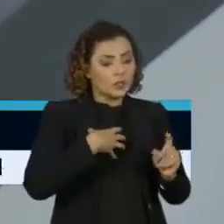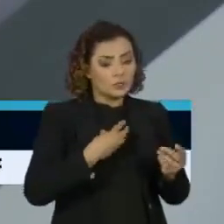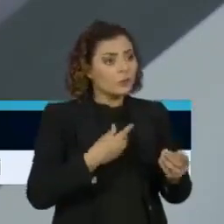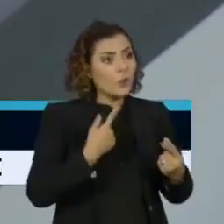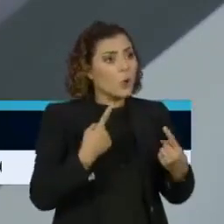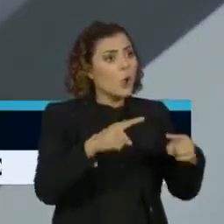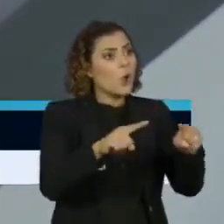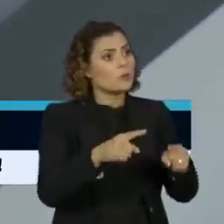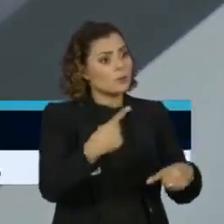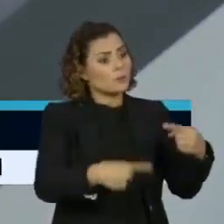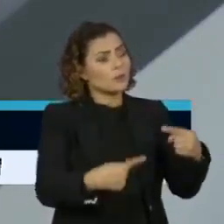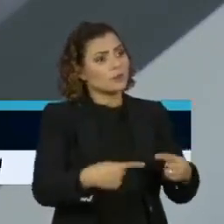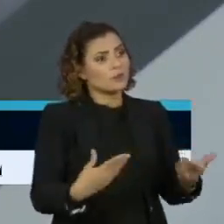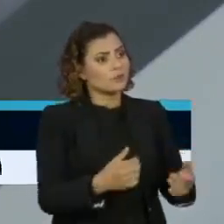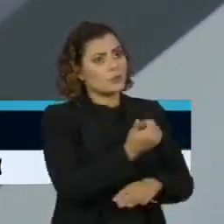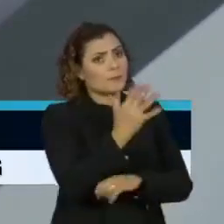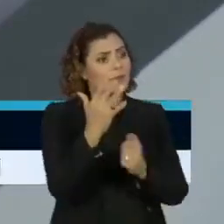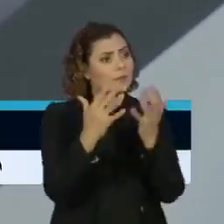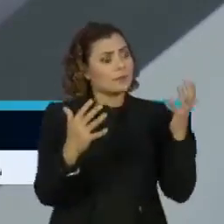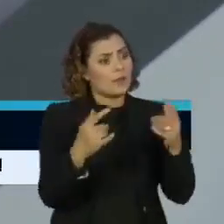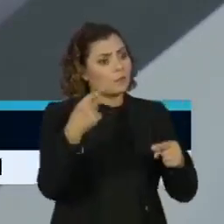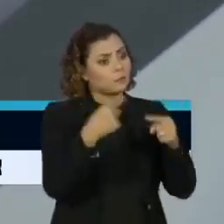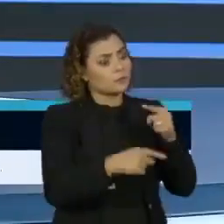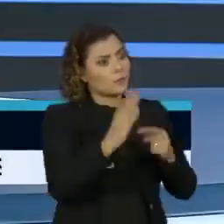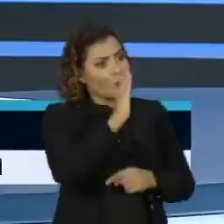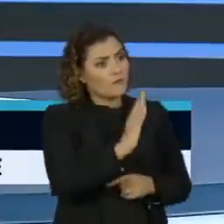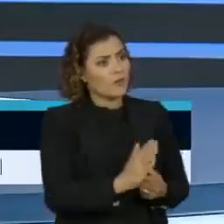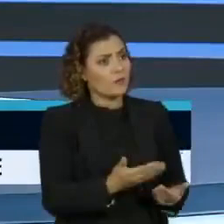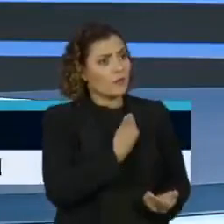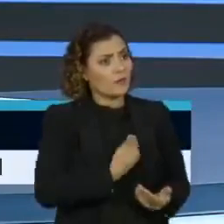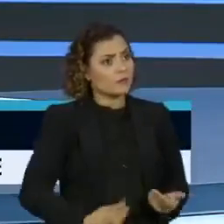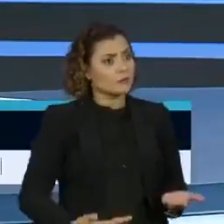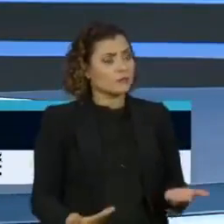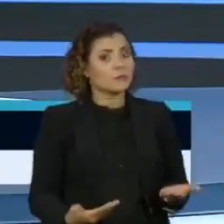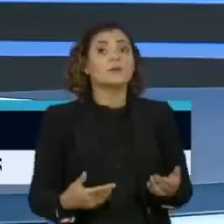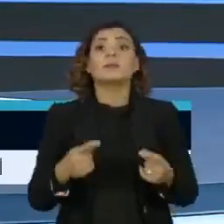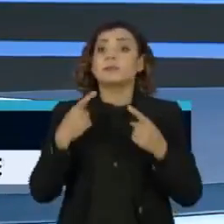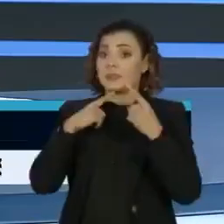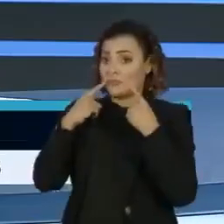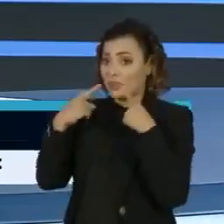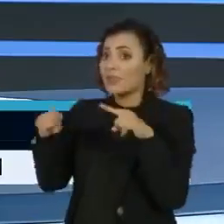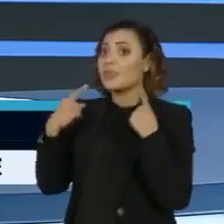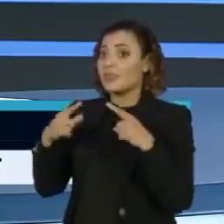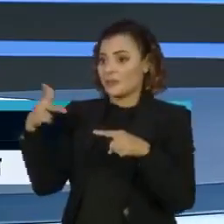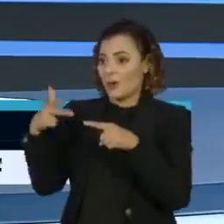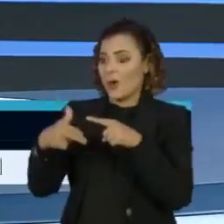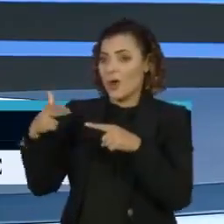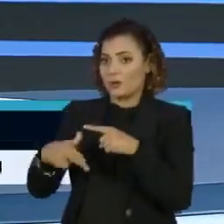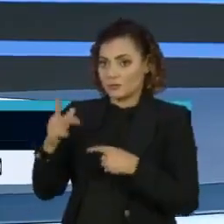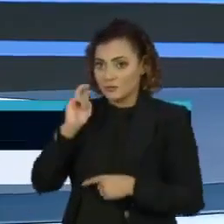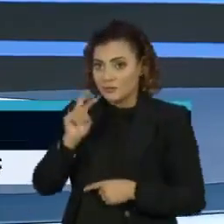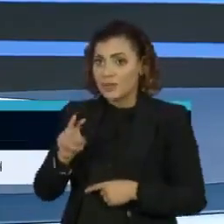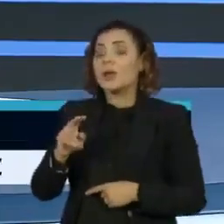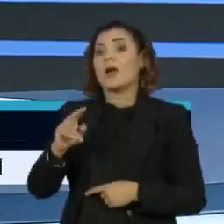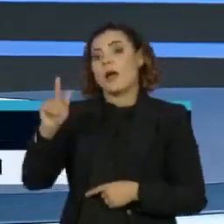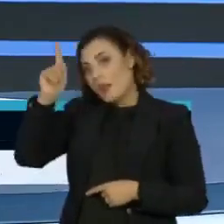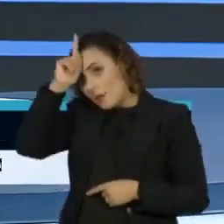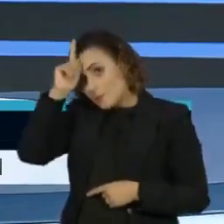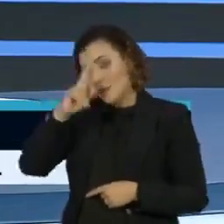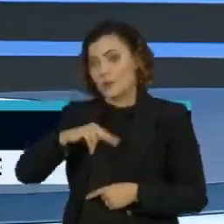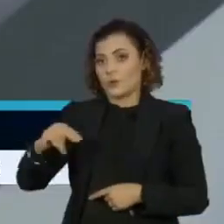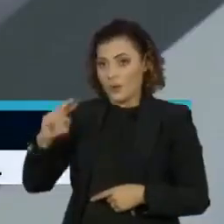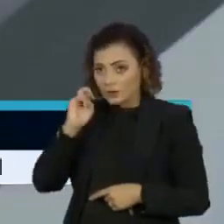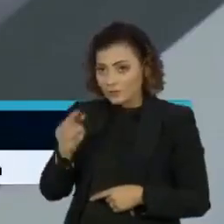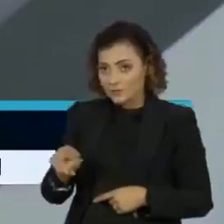são contra essa política ambiental destrutiva do governo. Inclusive, ele fez uma crítica, né, esse corte de verba da Alemanha e da Noruega hoje no